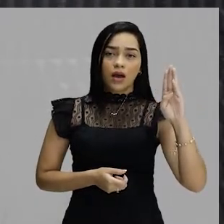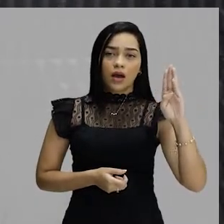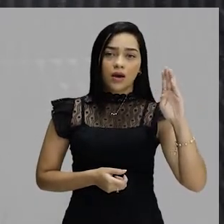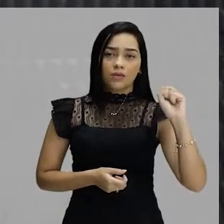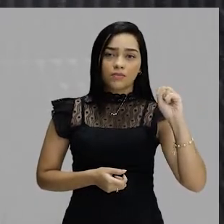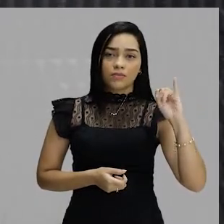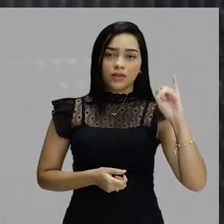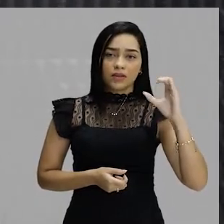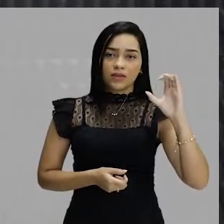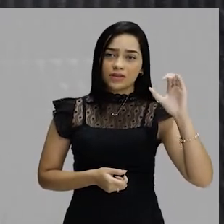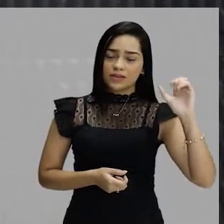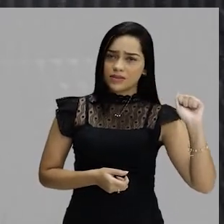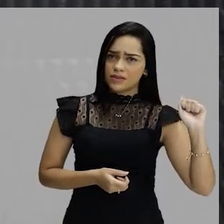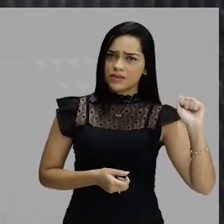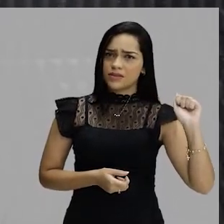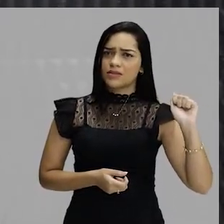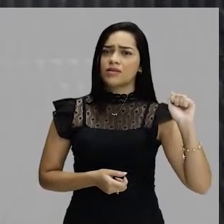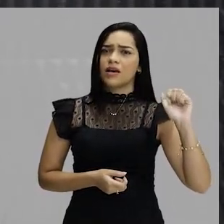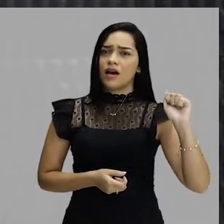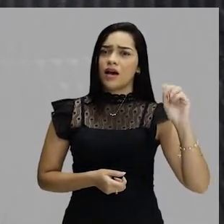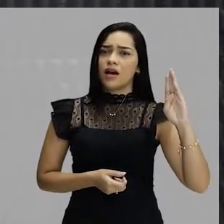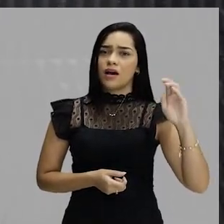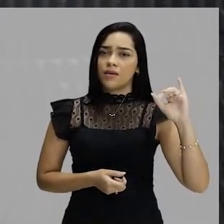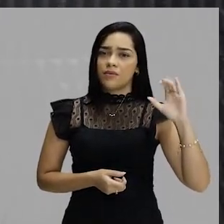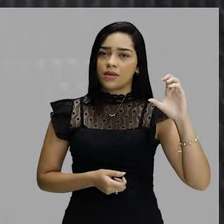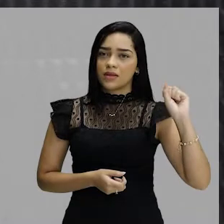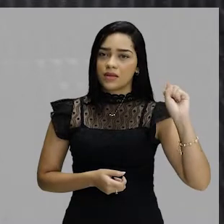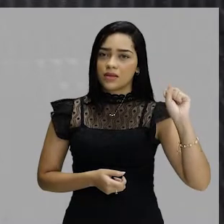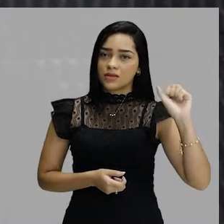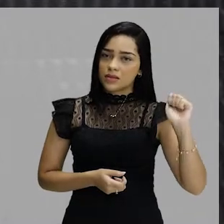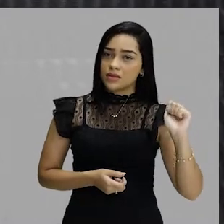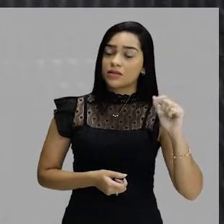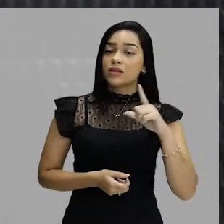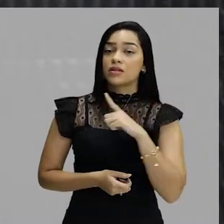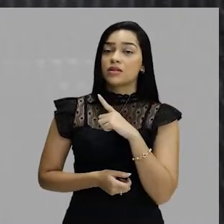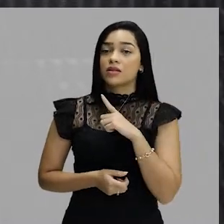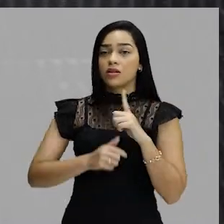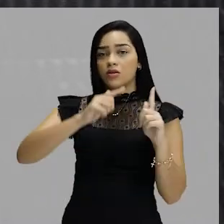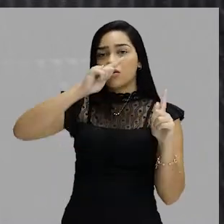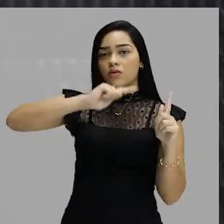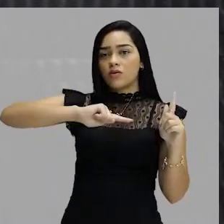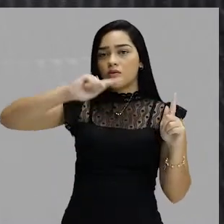os valores do eixo x são chamados de abscissa, onde o gráfico